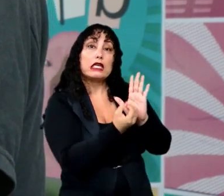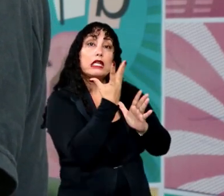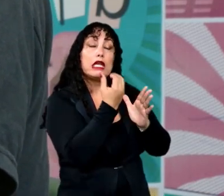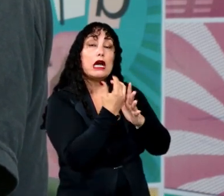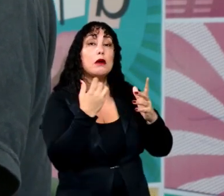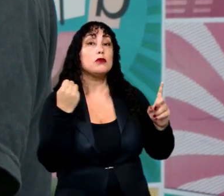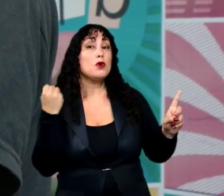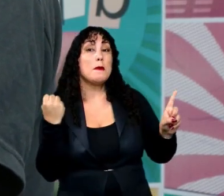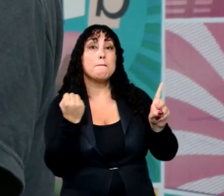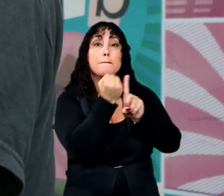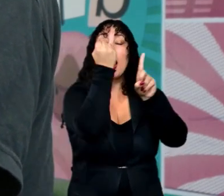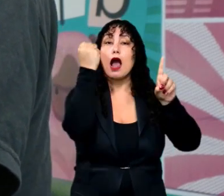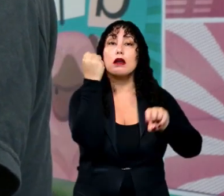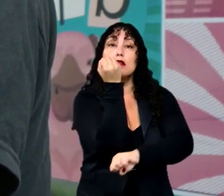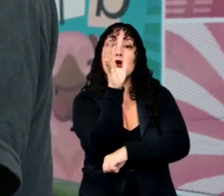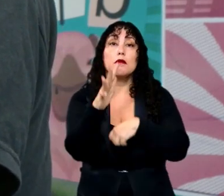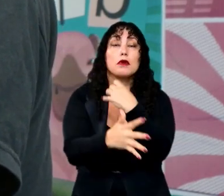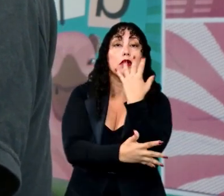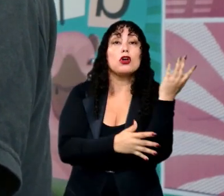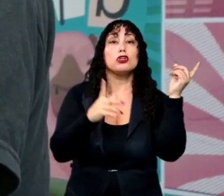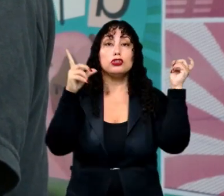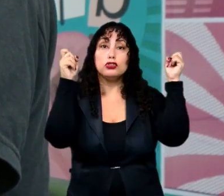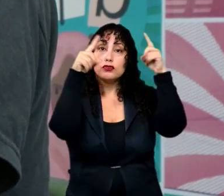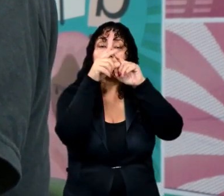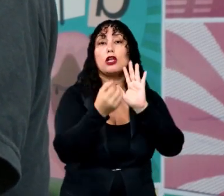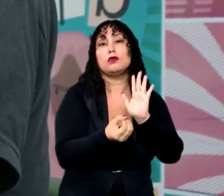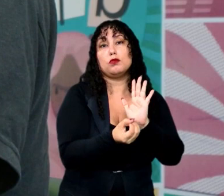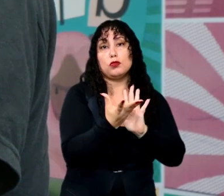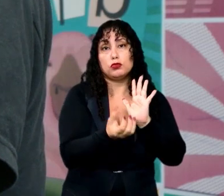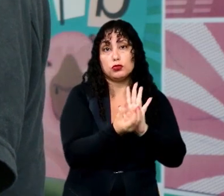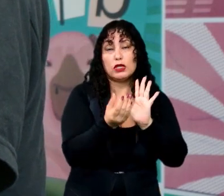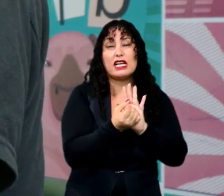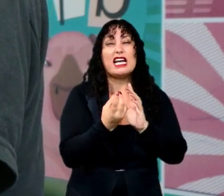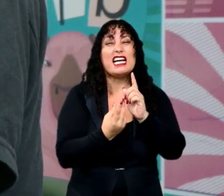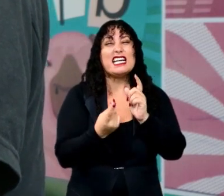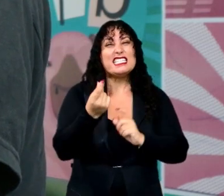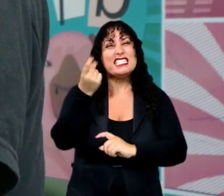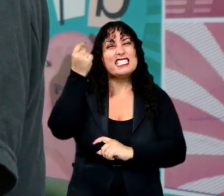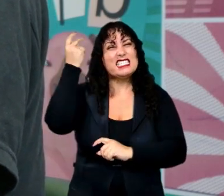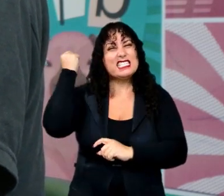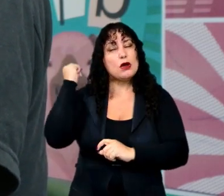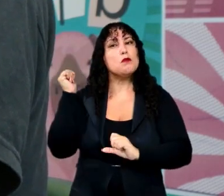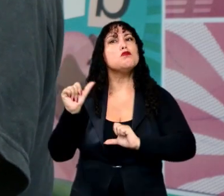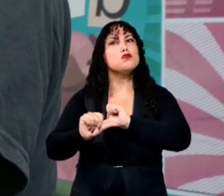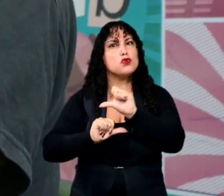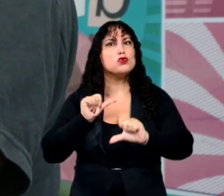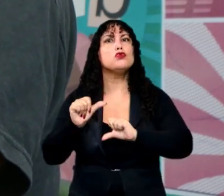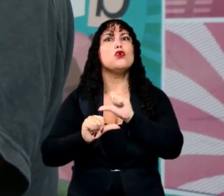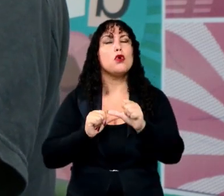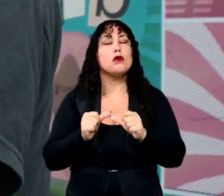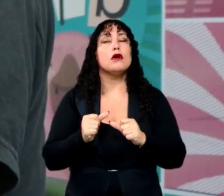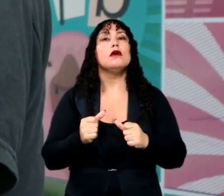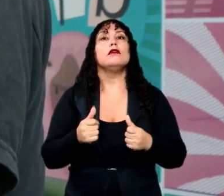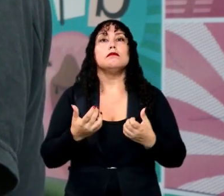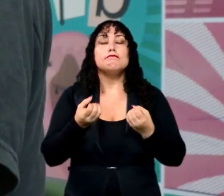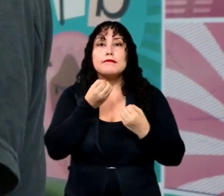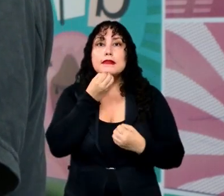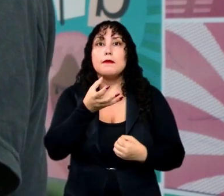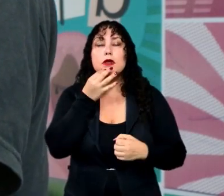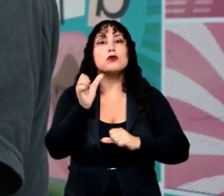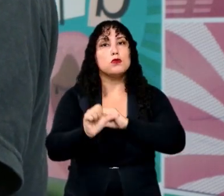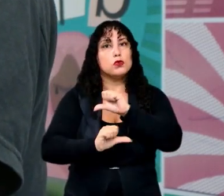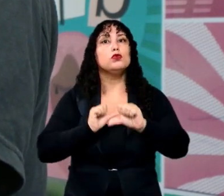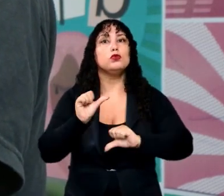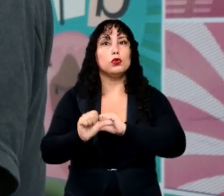impacto ambiental com atividade produtiva eh antigamente isso já mudou bastante Ainda bem eh